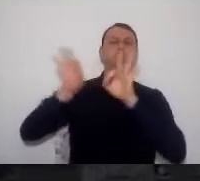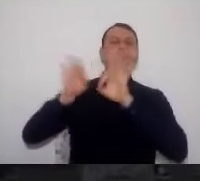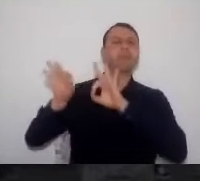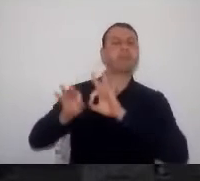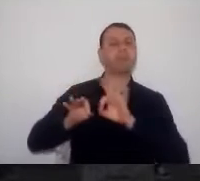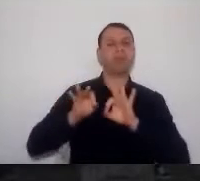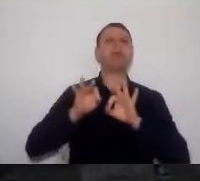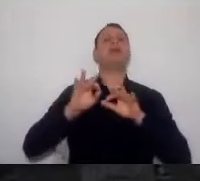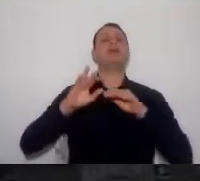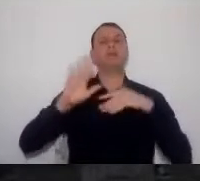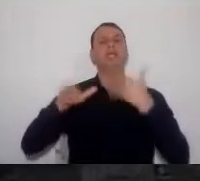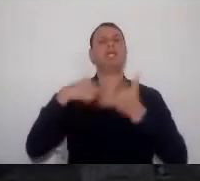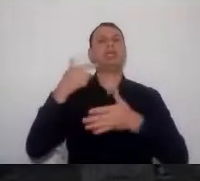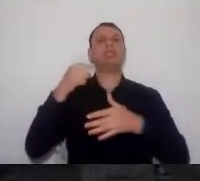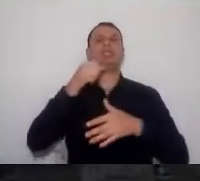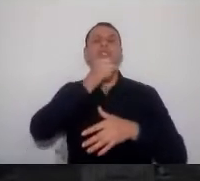forma.